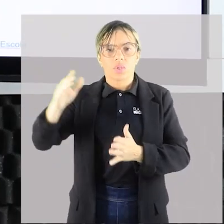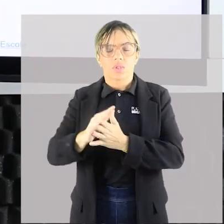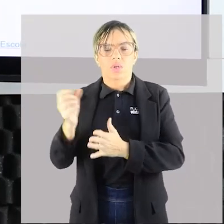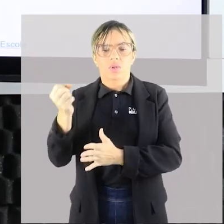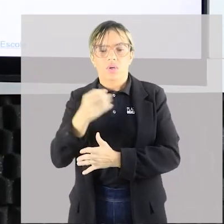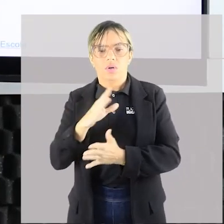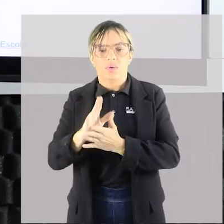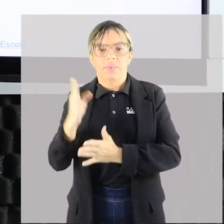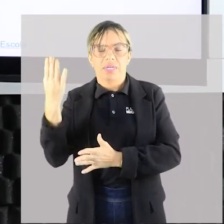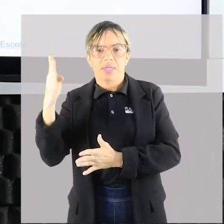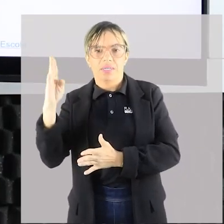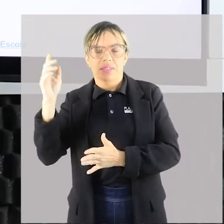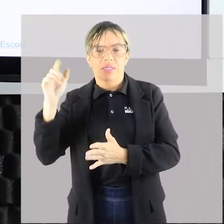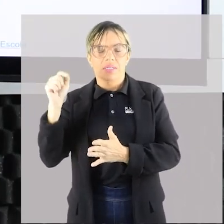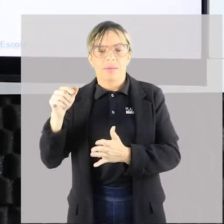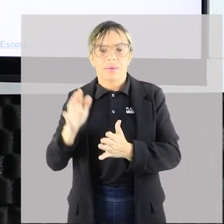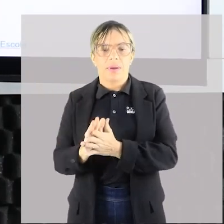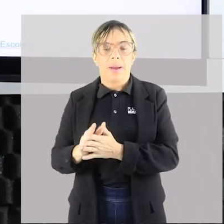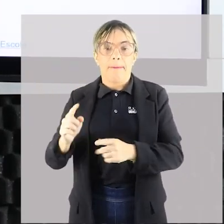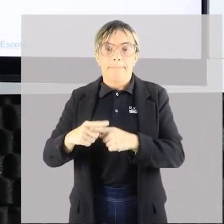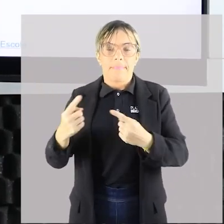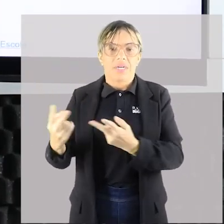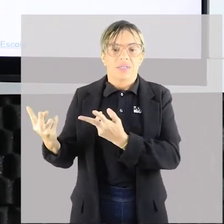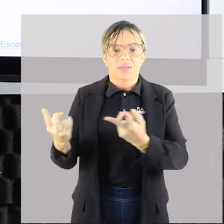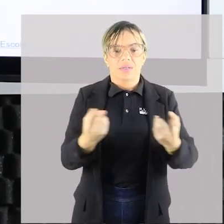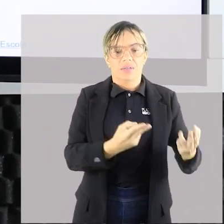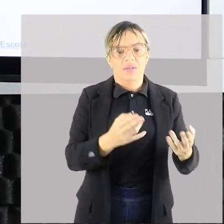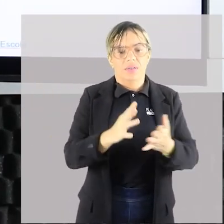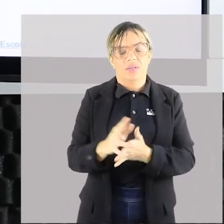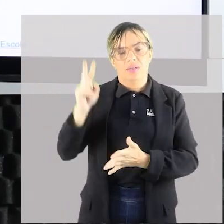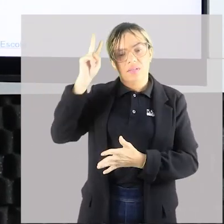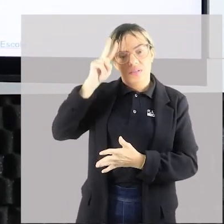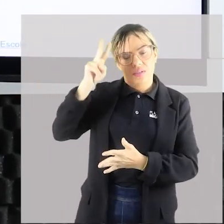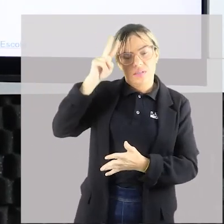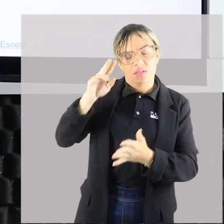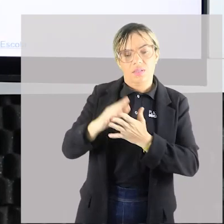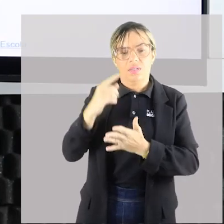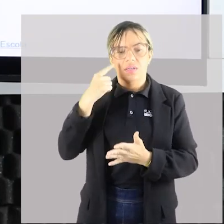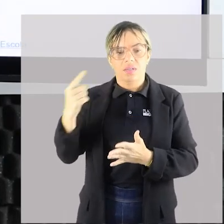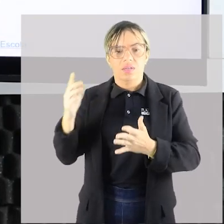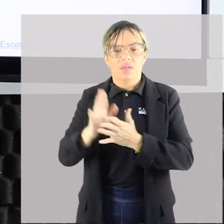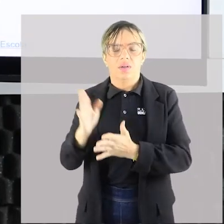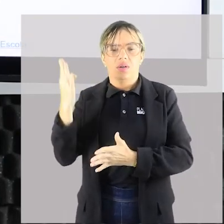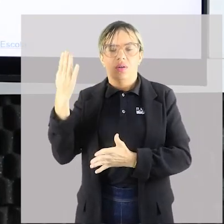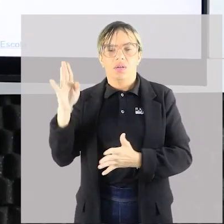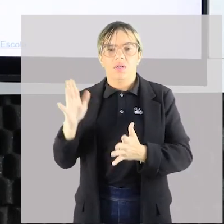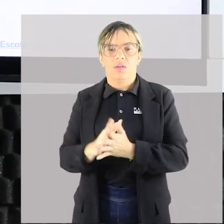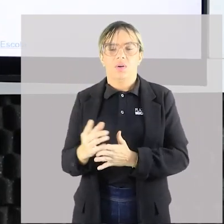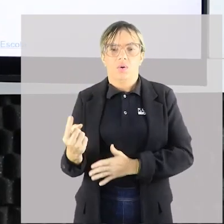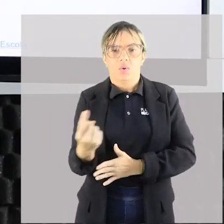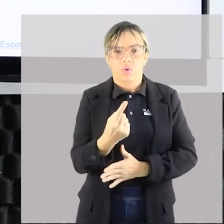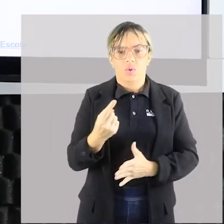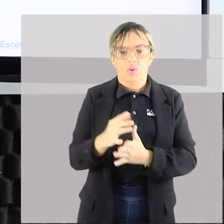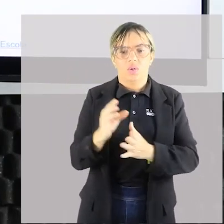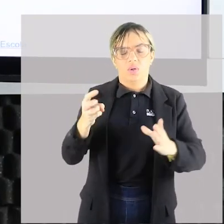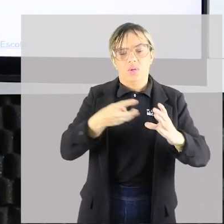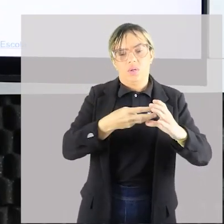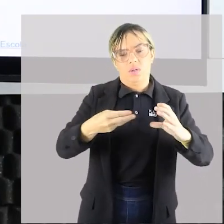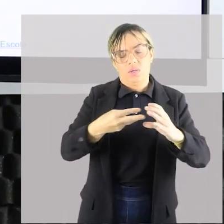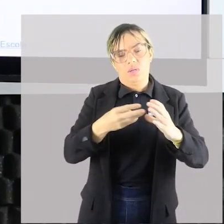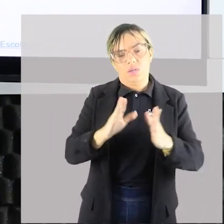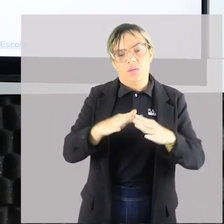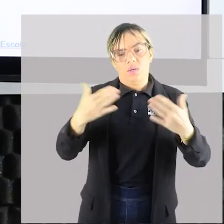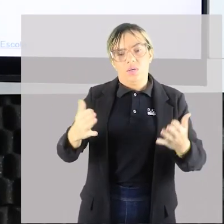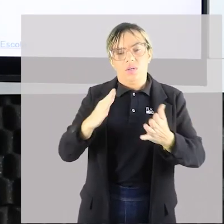bactéria igual a ela, tá certo? Vamos relembrar aí o que eu falei para vocês, que a bactéria é um ser unicelular. Então, se